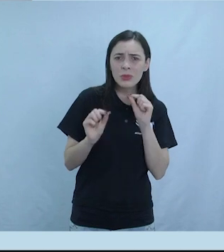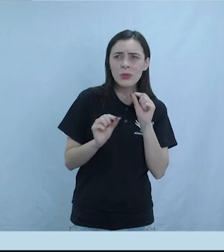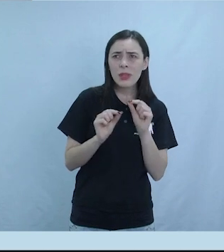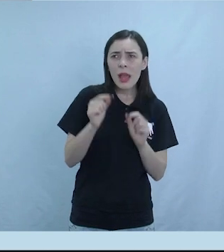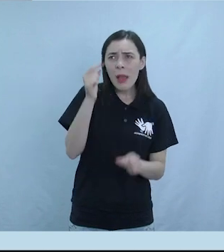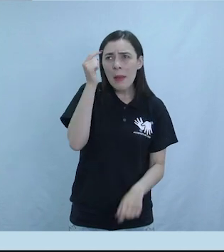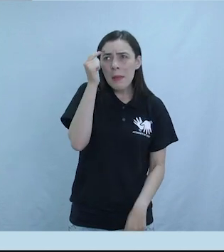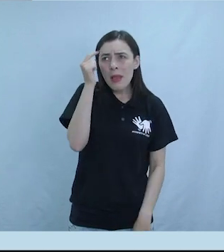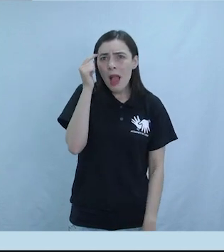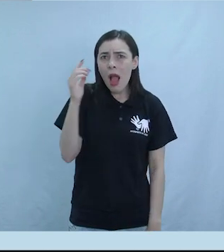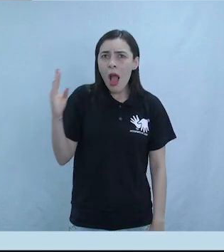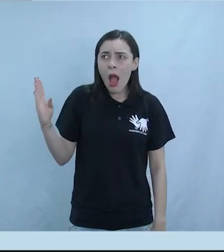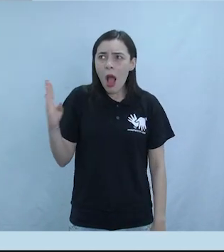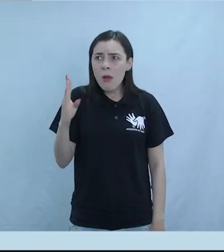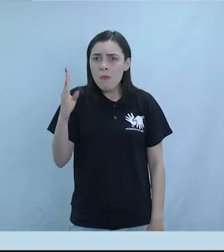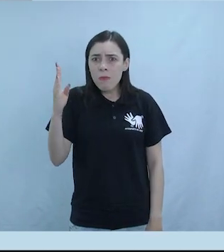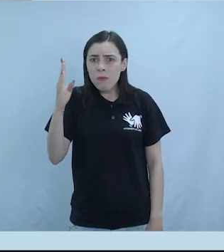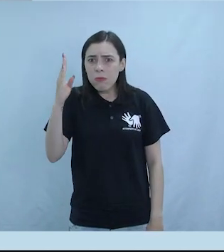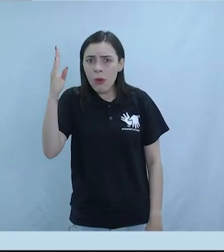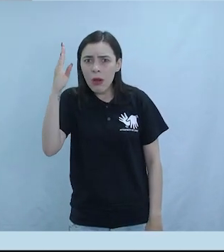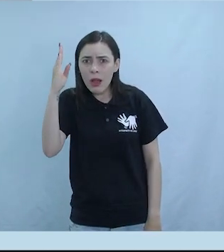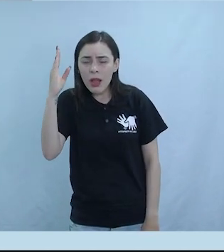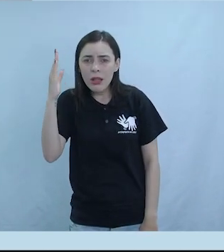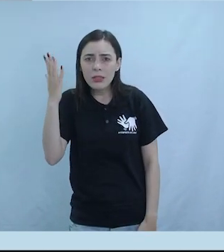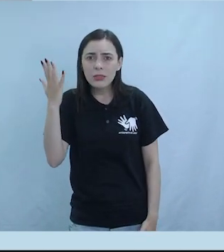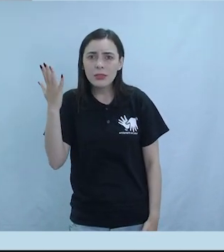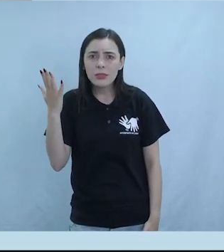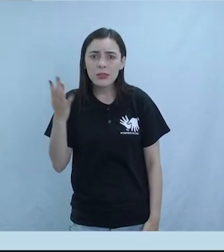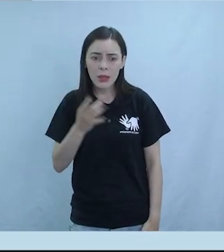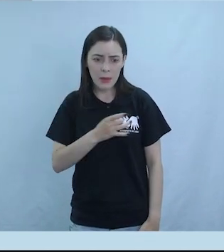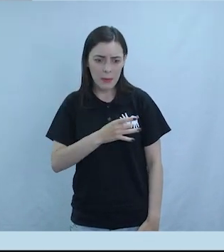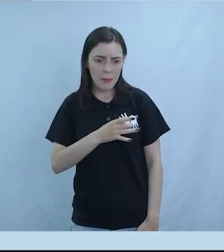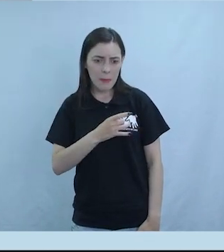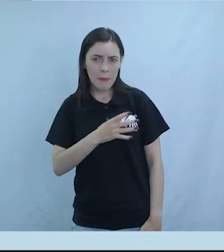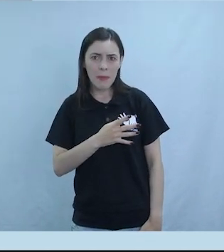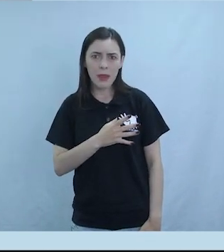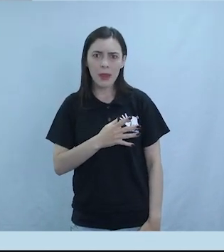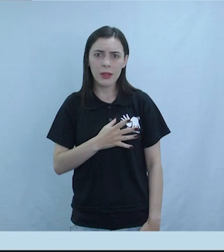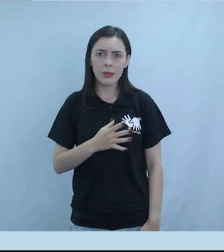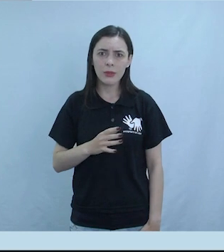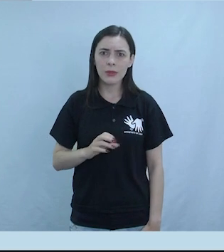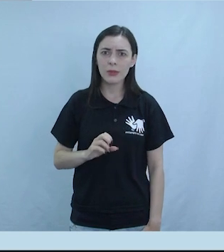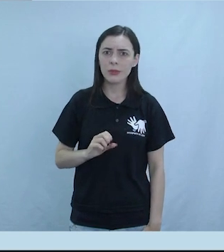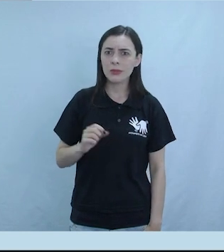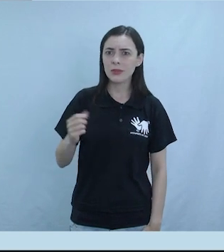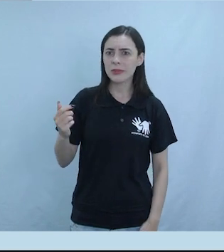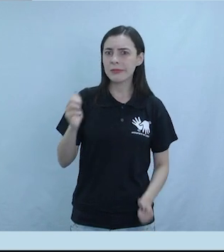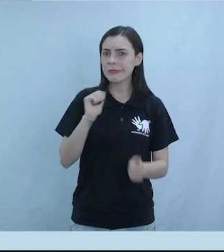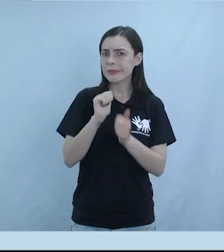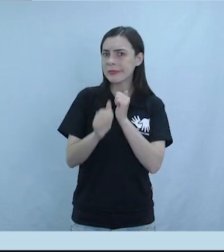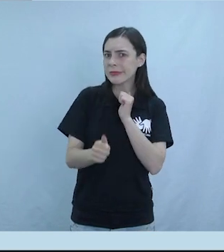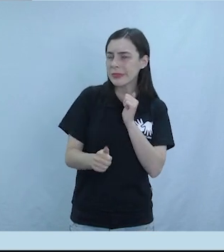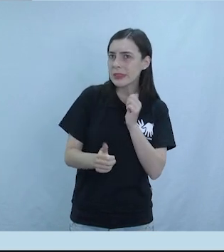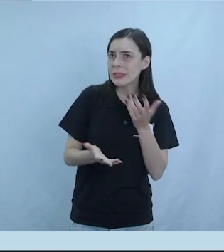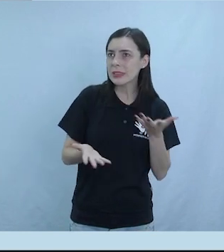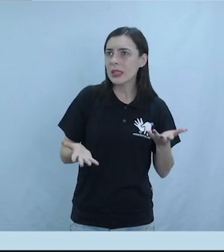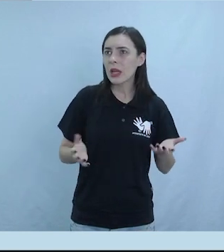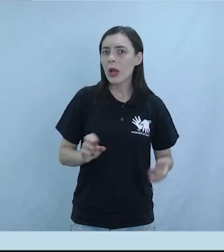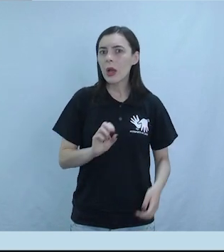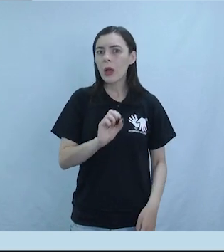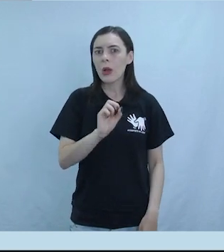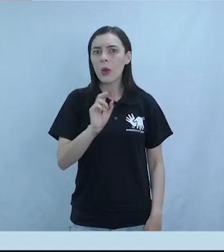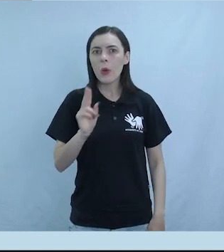Medo de que os bogatires acordassem do seu sono de pedra para se vingarem